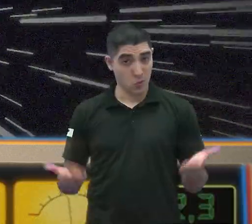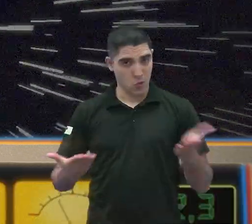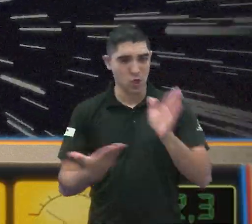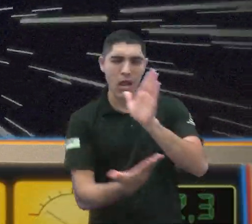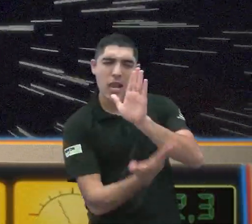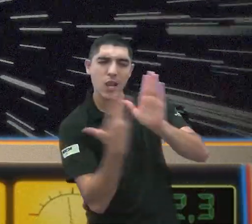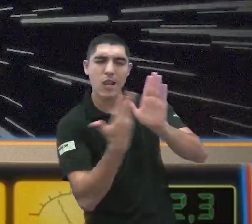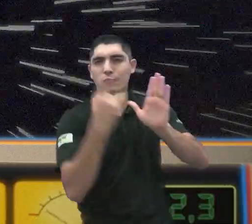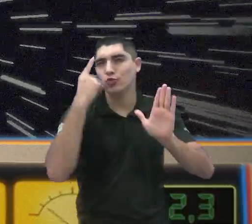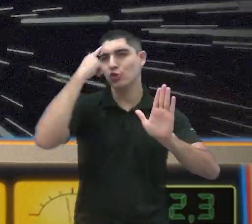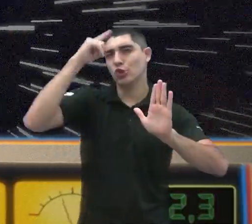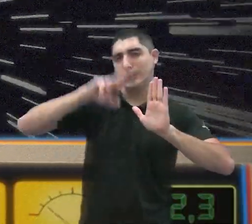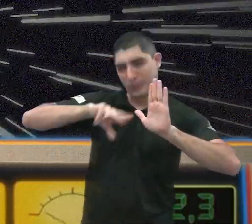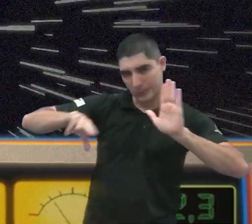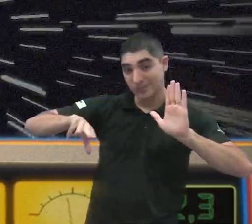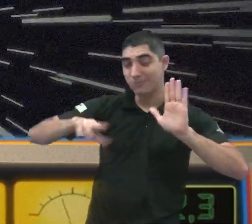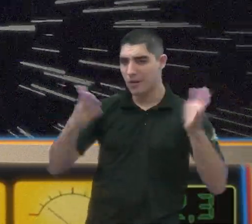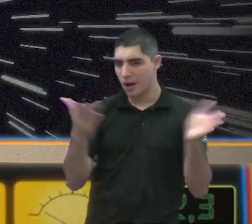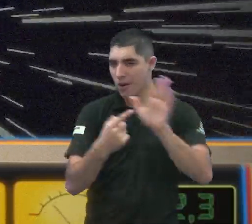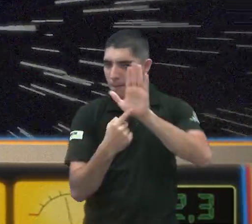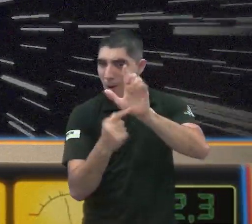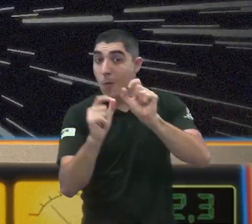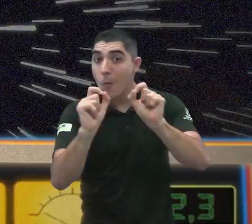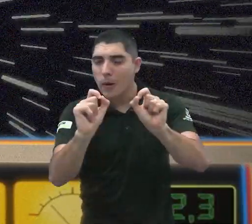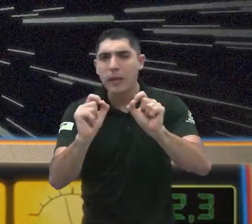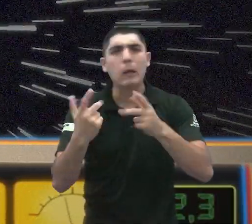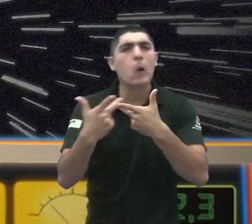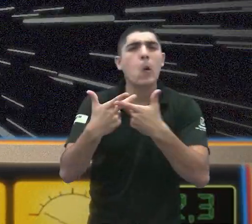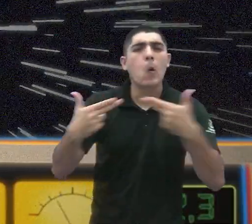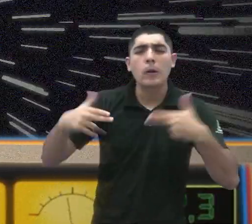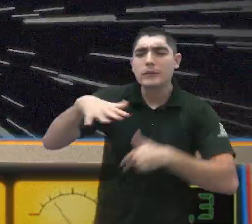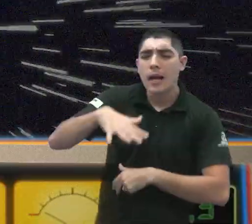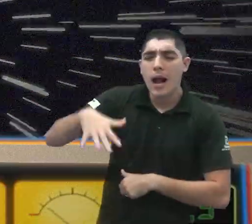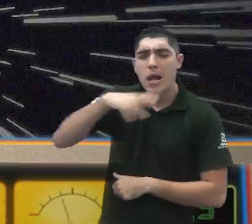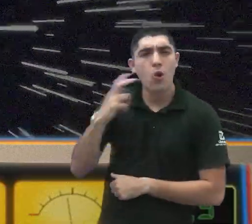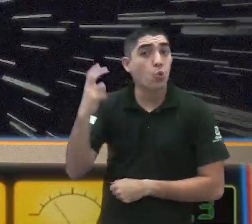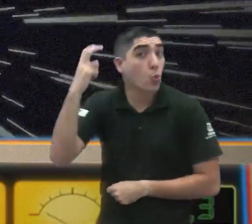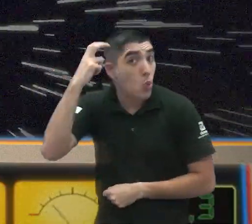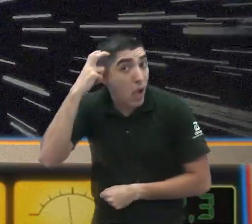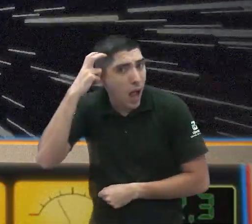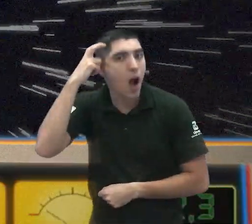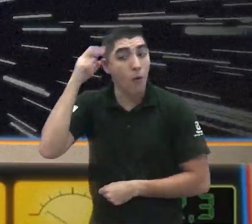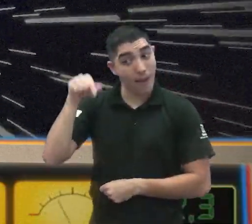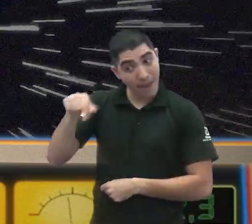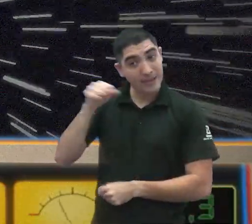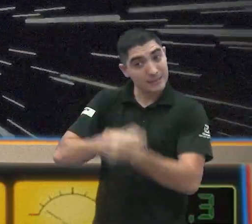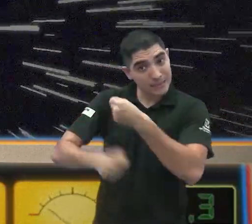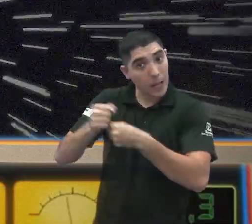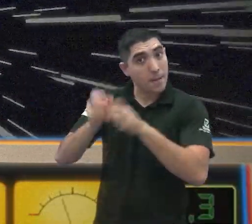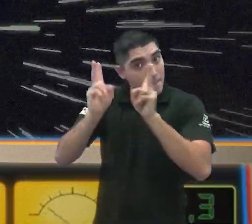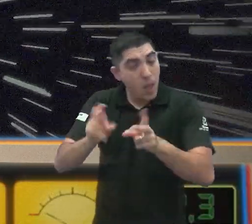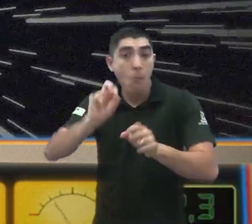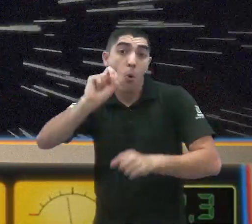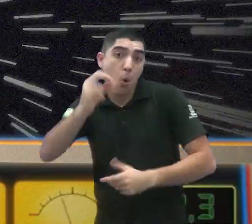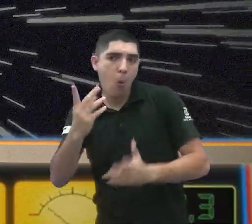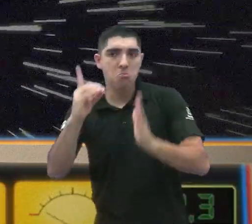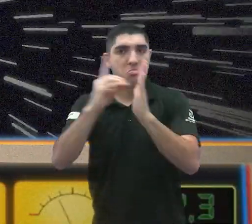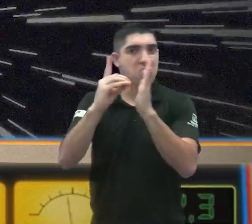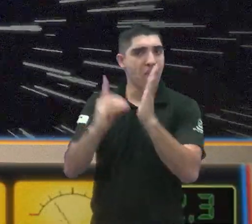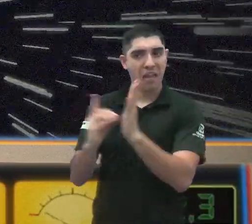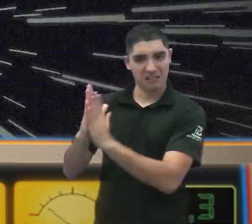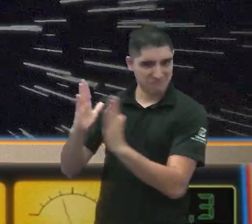Almanaque Retrô, você sabe, nós trazemos o que de melhor aconteceu na cultura no ano ou na década da nossa